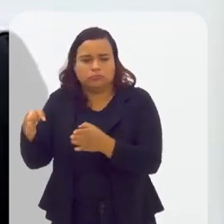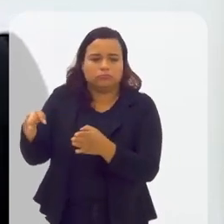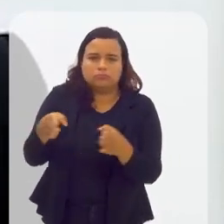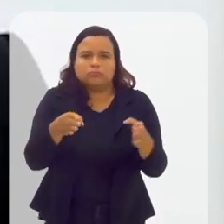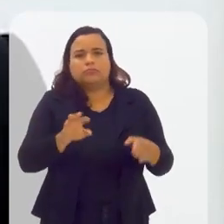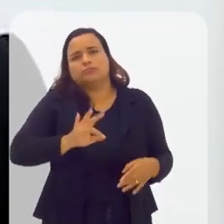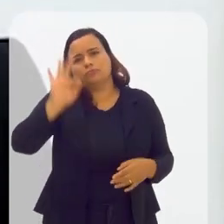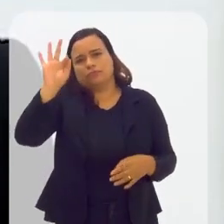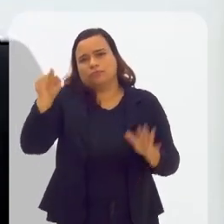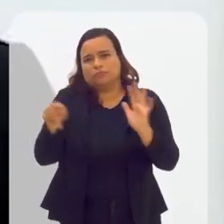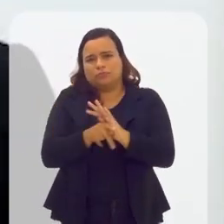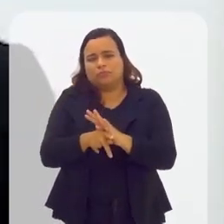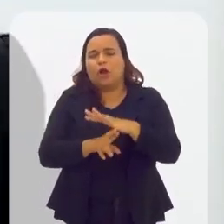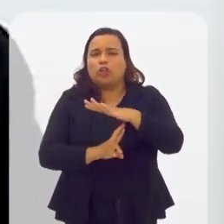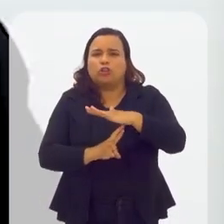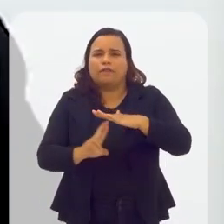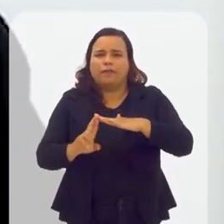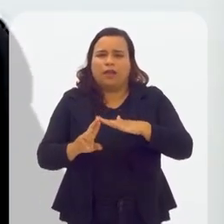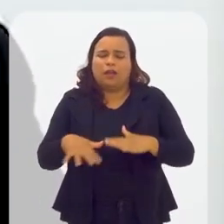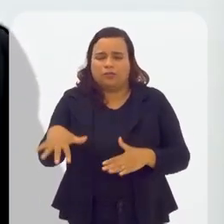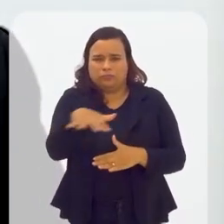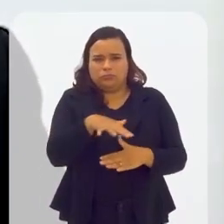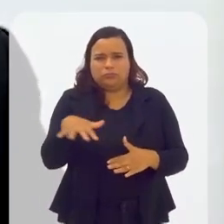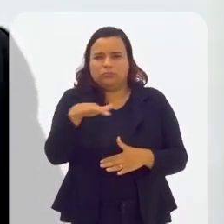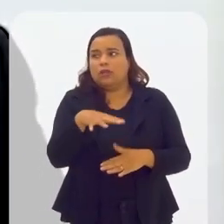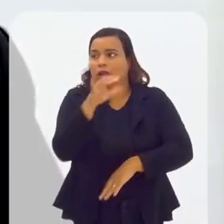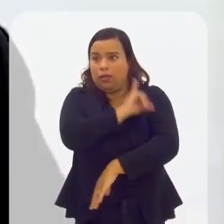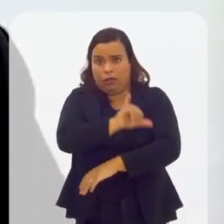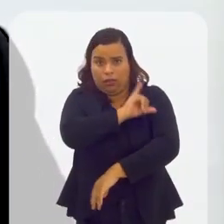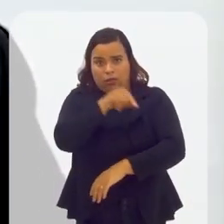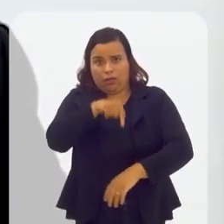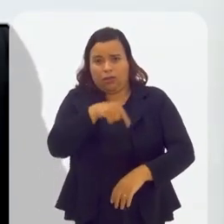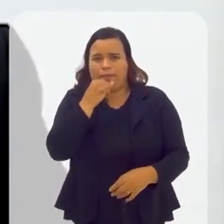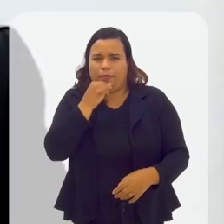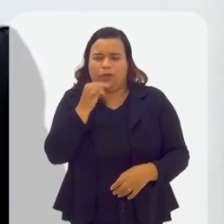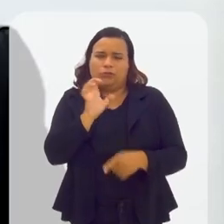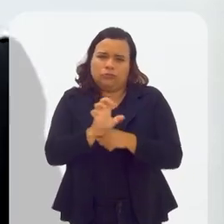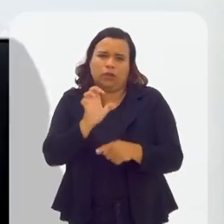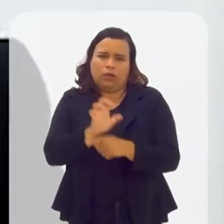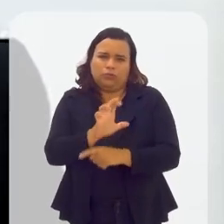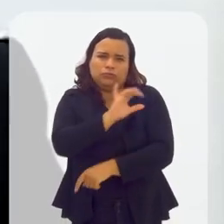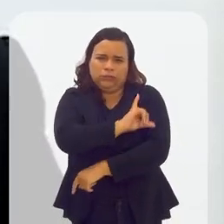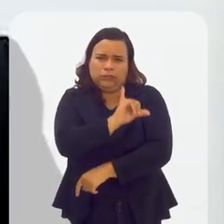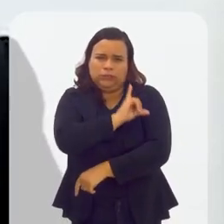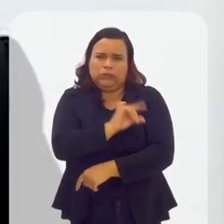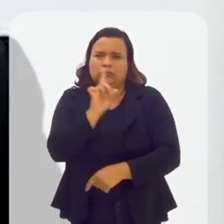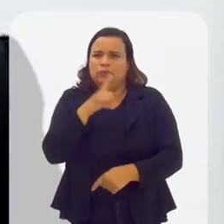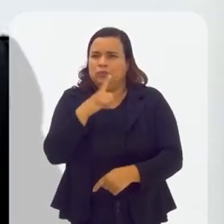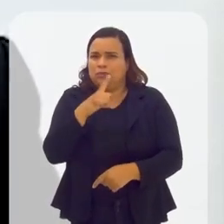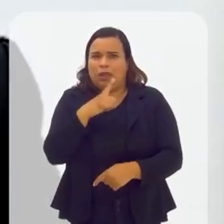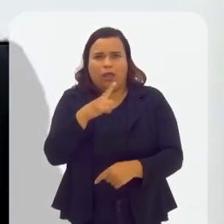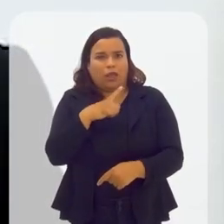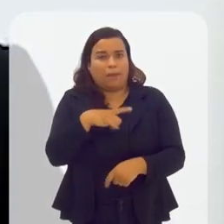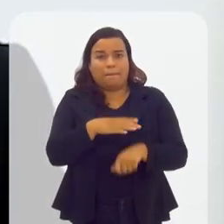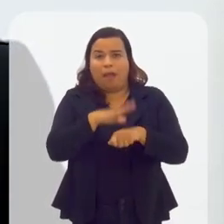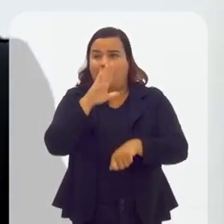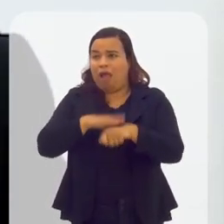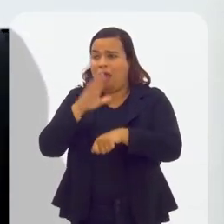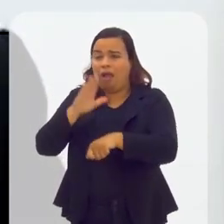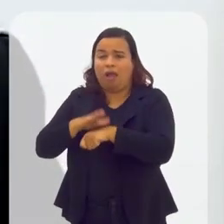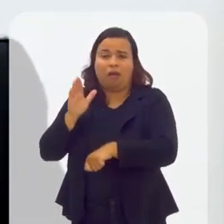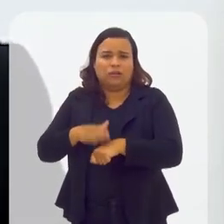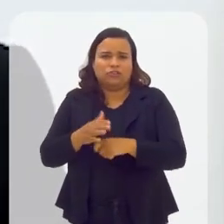estradas federais aqui, rodoviárias. O Rio de Janeiro, o estado do Rio de Janeiro, o estado com o maior